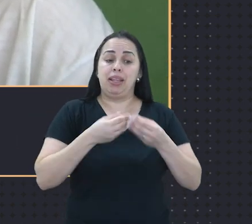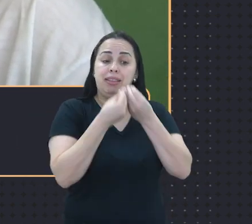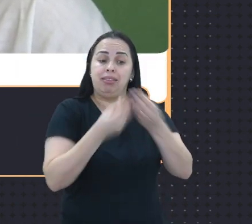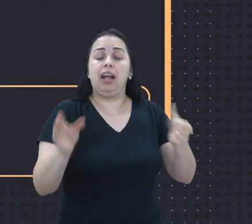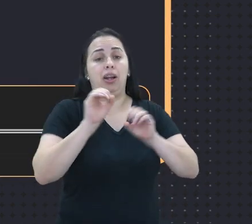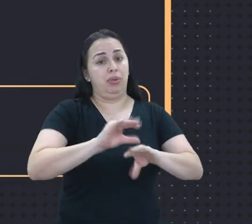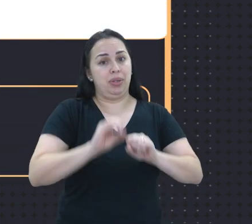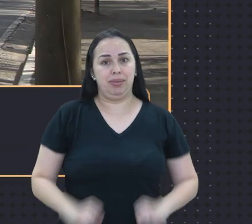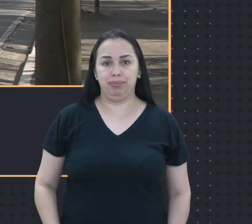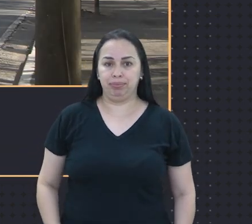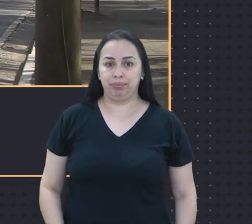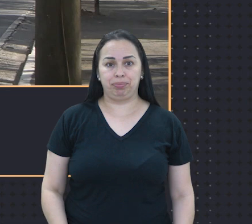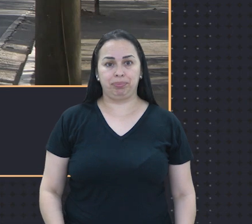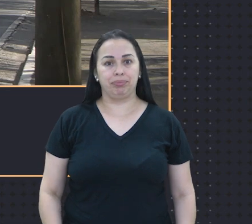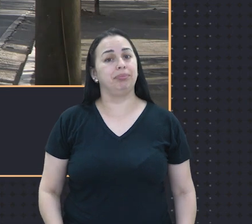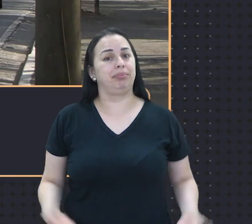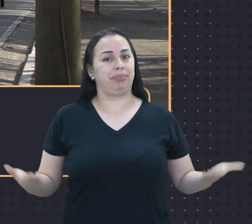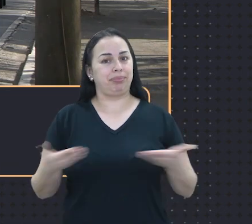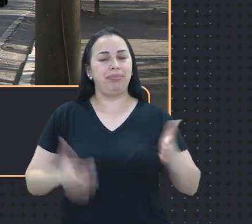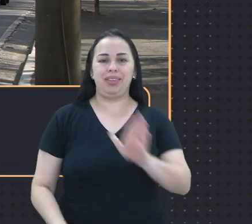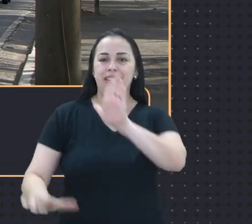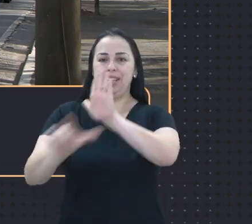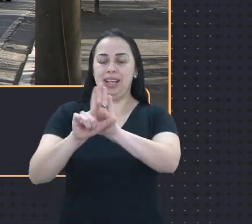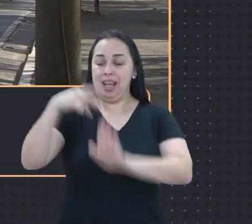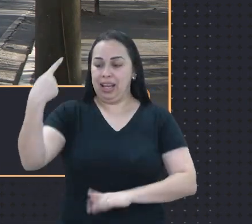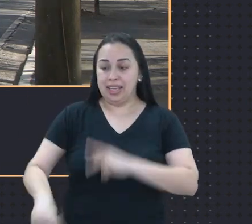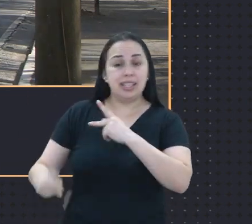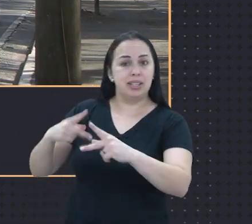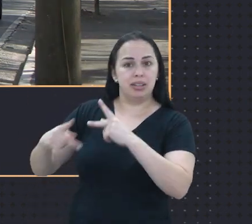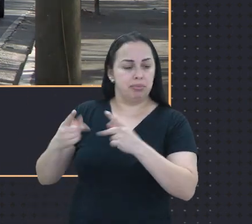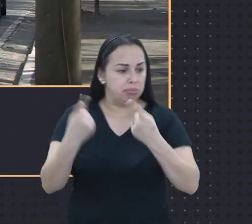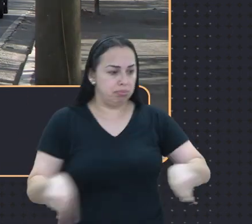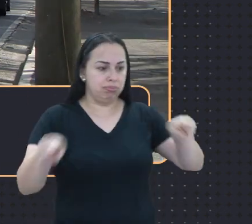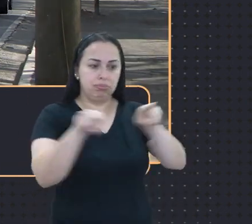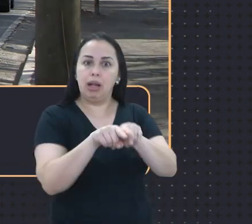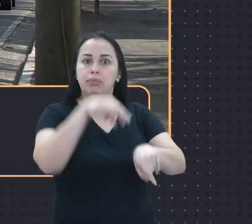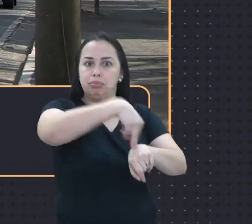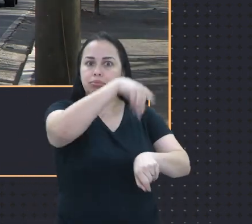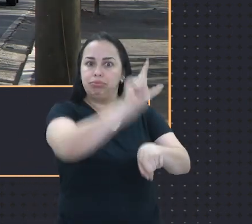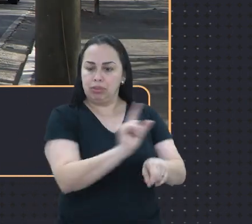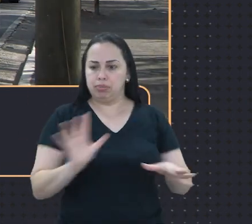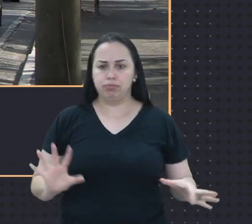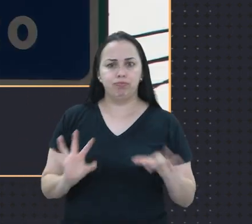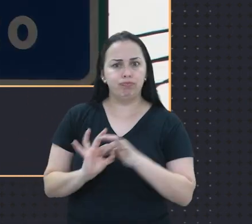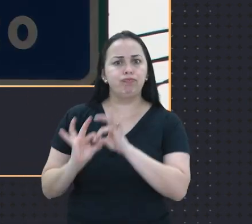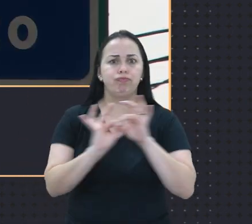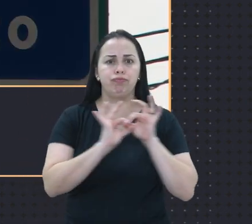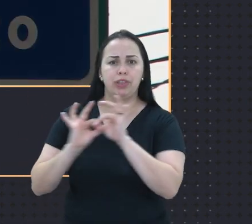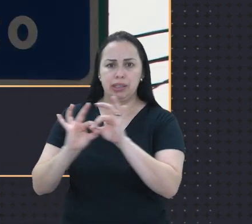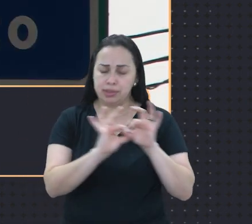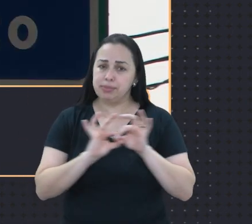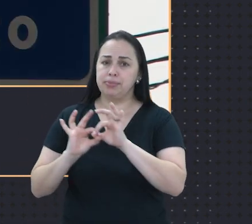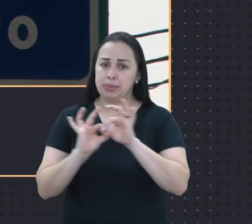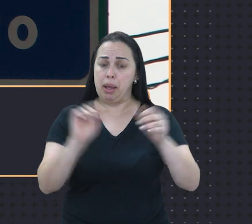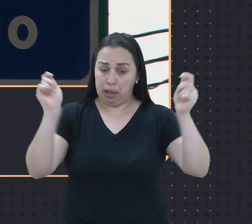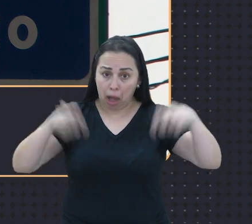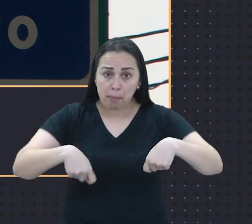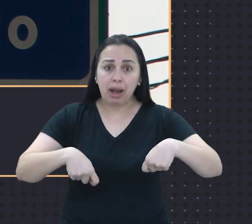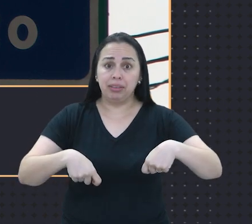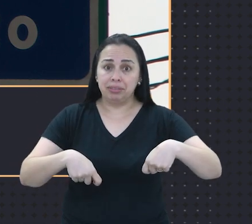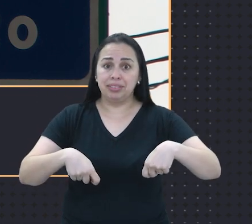sala de aula. Agora é lei, São José dos Campos poderá firmar um termo de acordo de cooperação mútua com o município de Monteiro